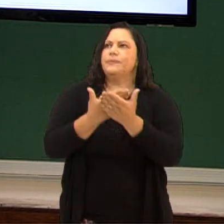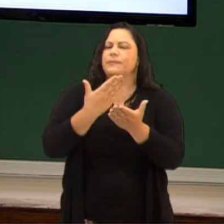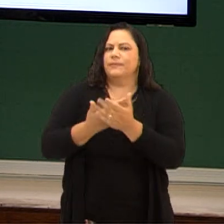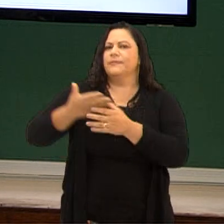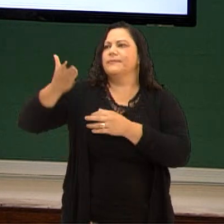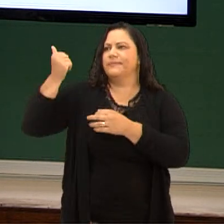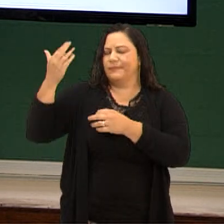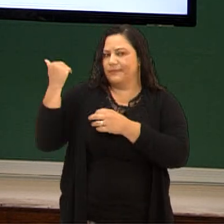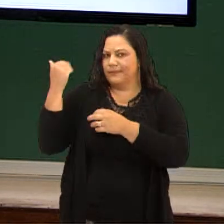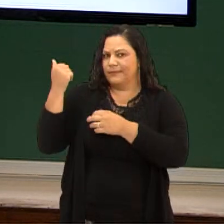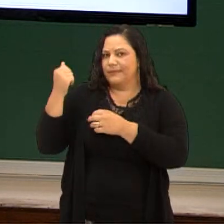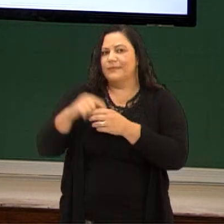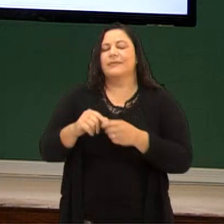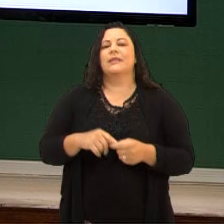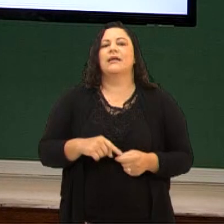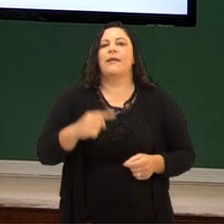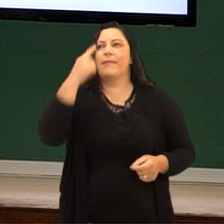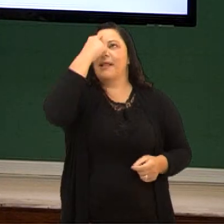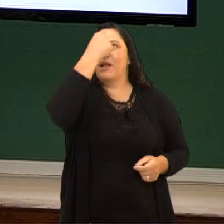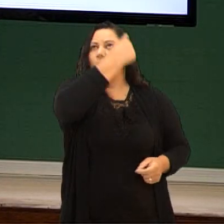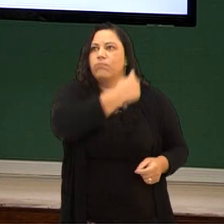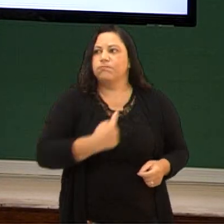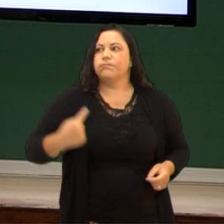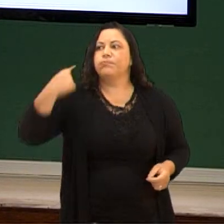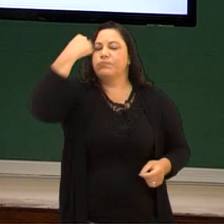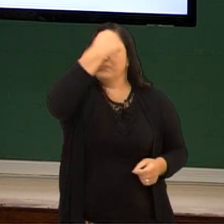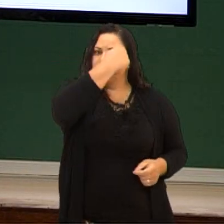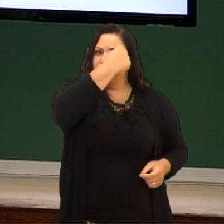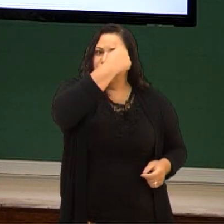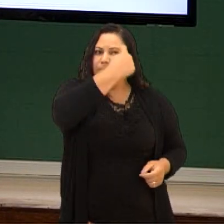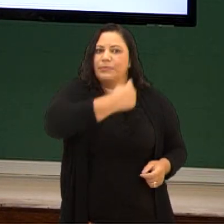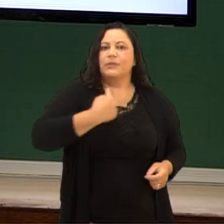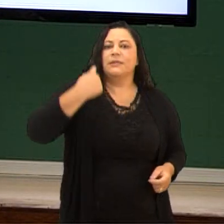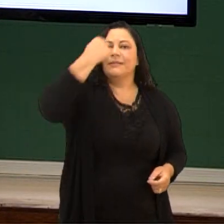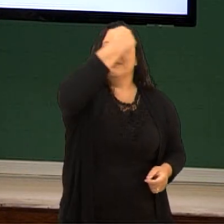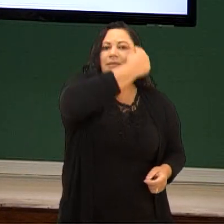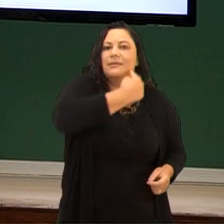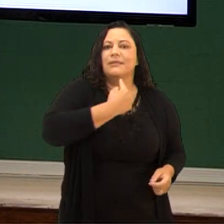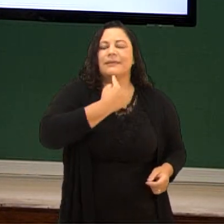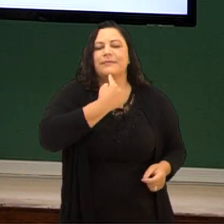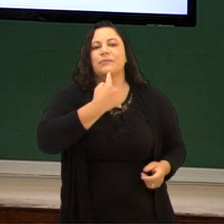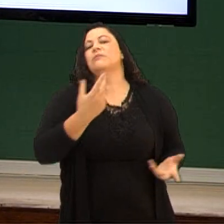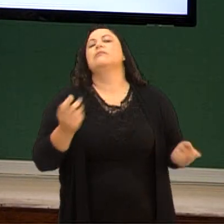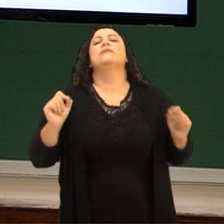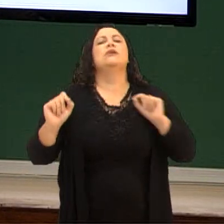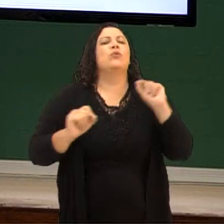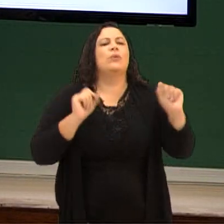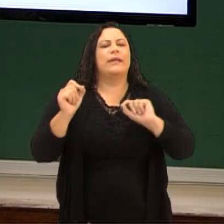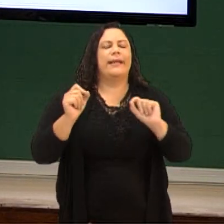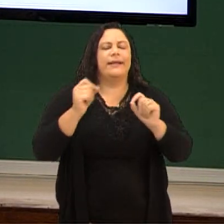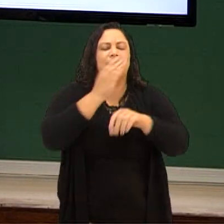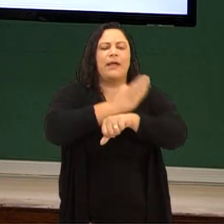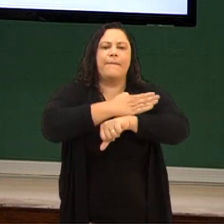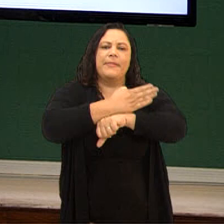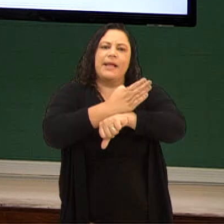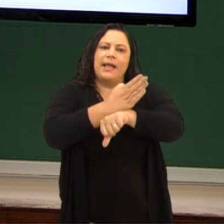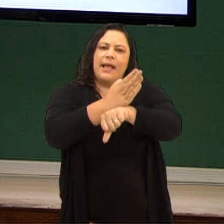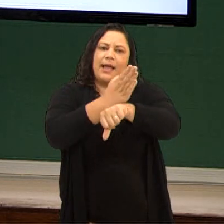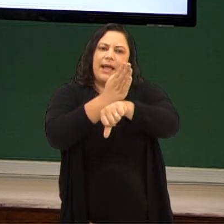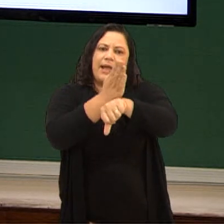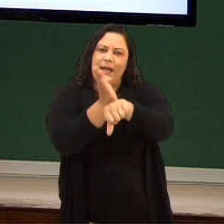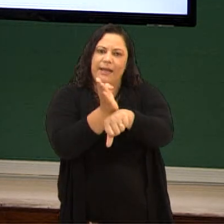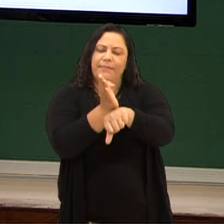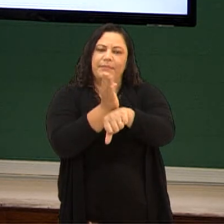para dar uma volta completa, o relógio precisava girar nos ponteiros, em torno de todo o